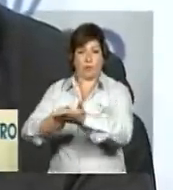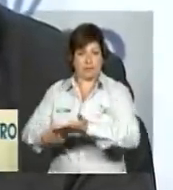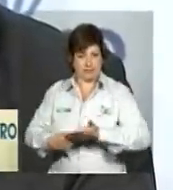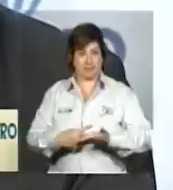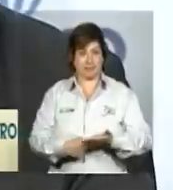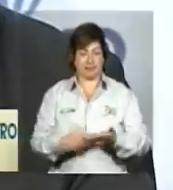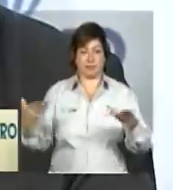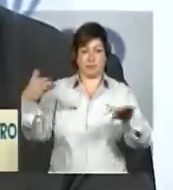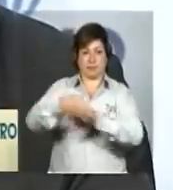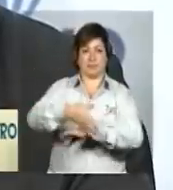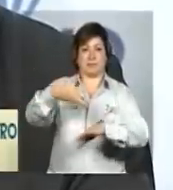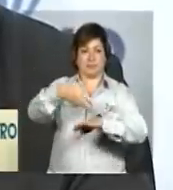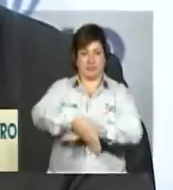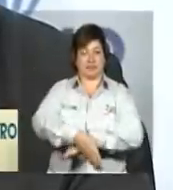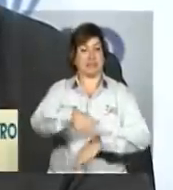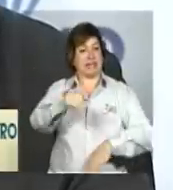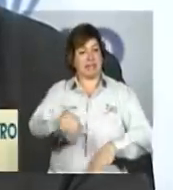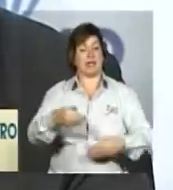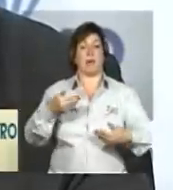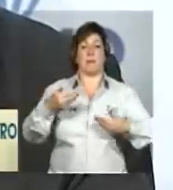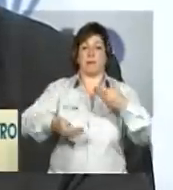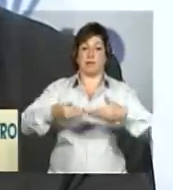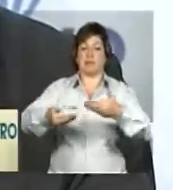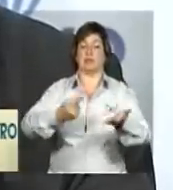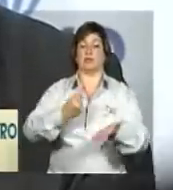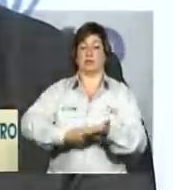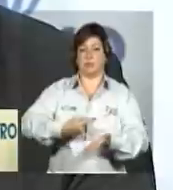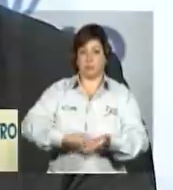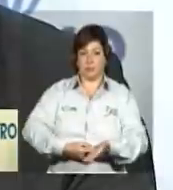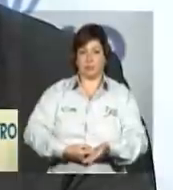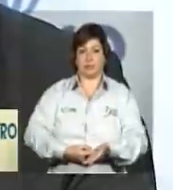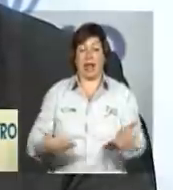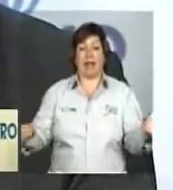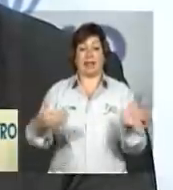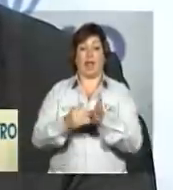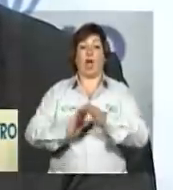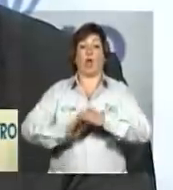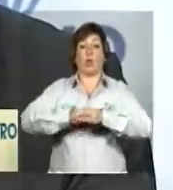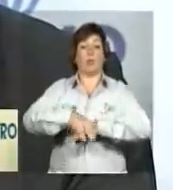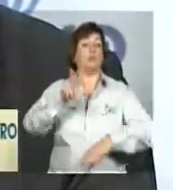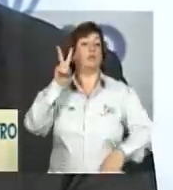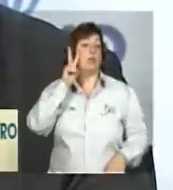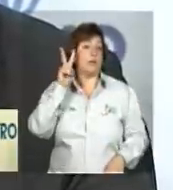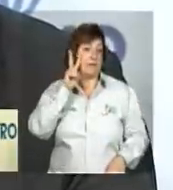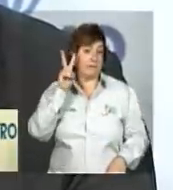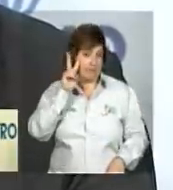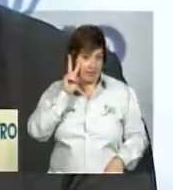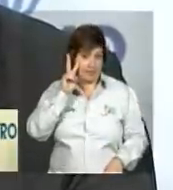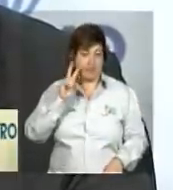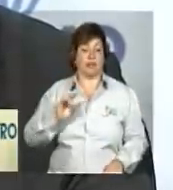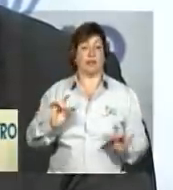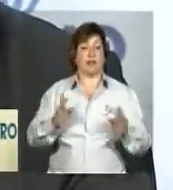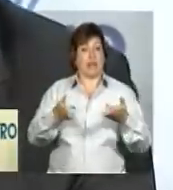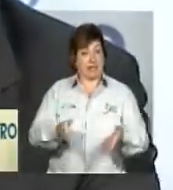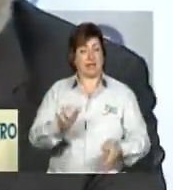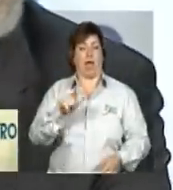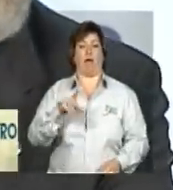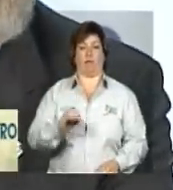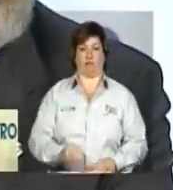pelos participantes nesse processo negociador até a noite de segunda-feira. Exatamente esse que é o